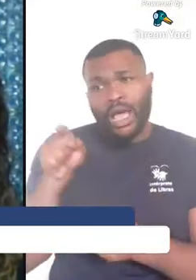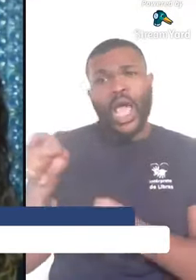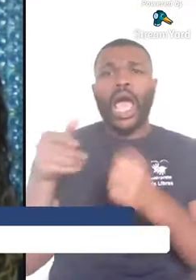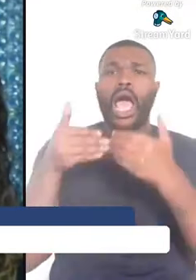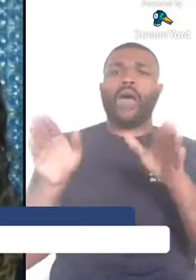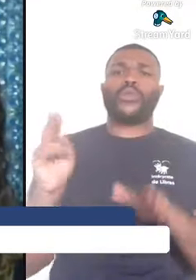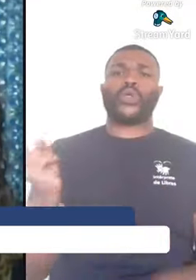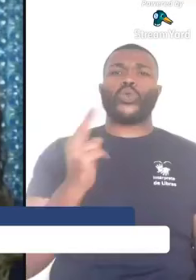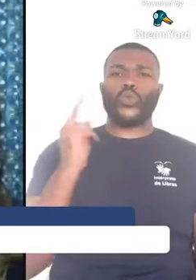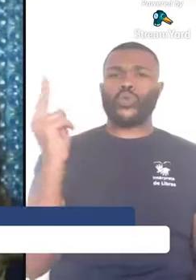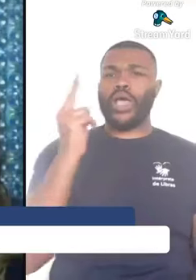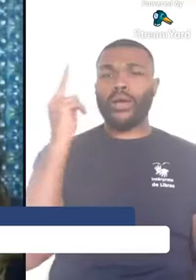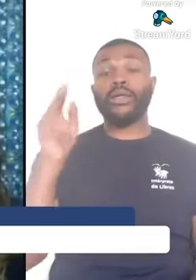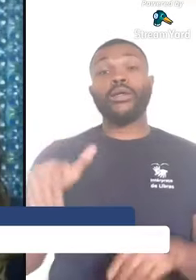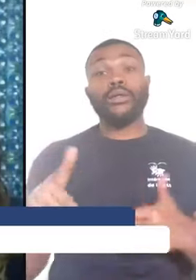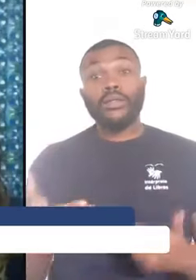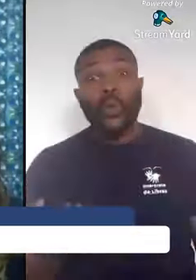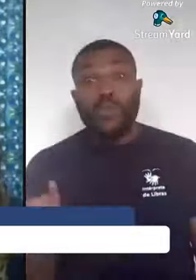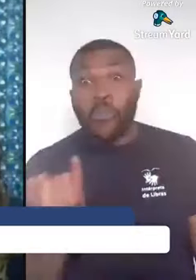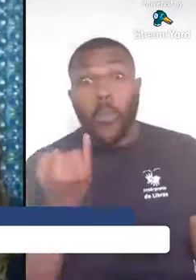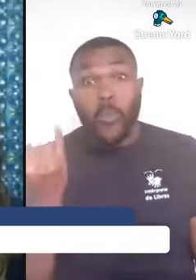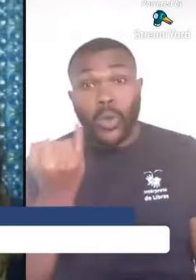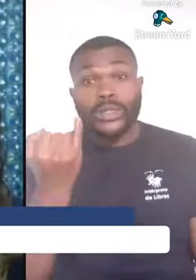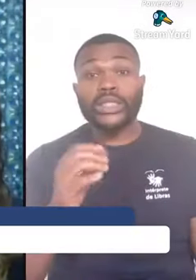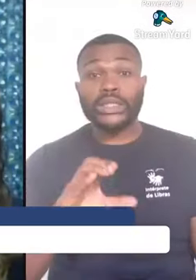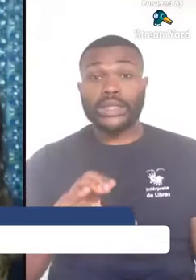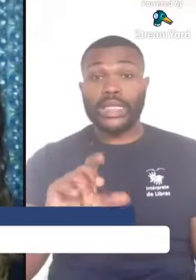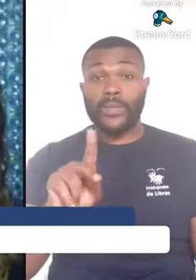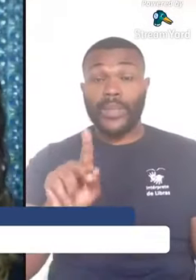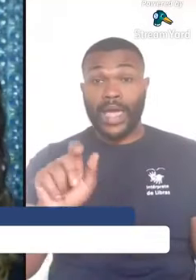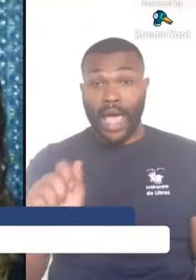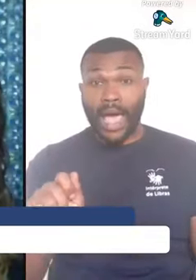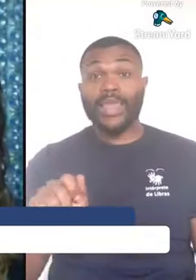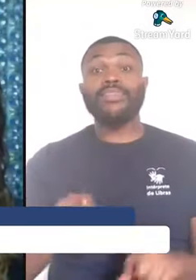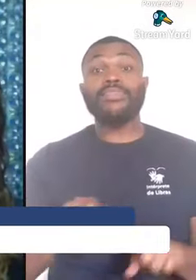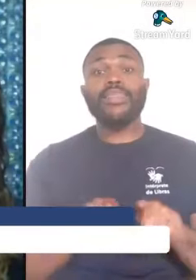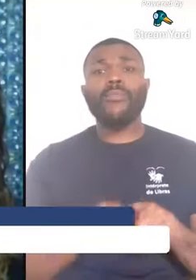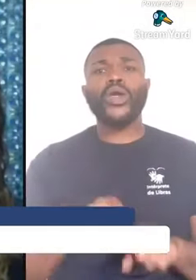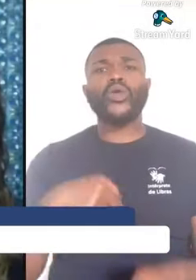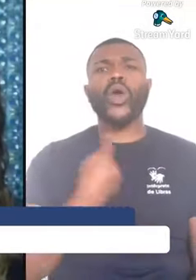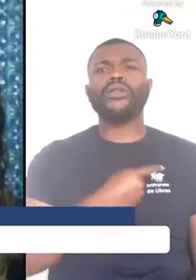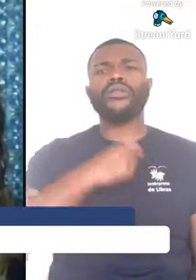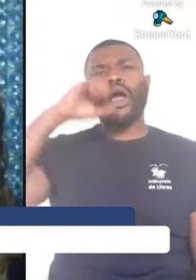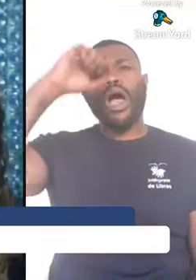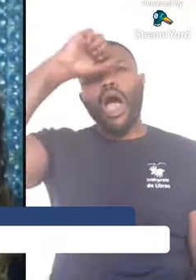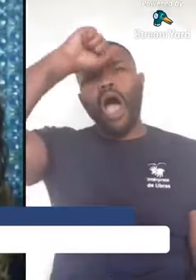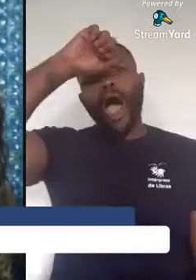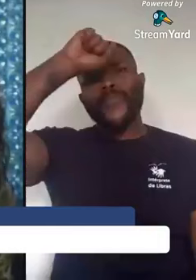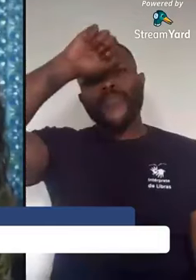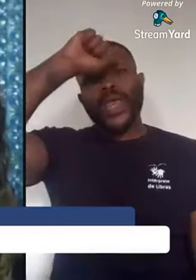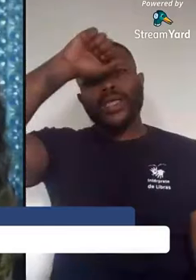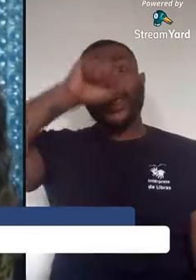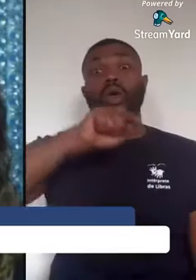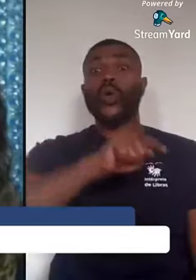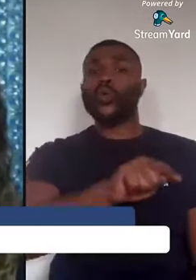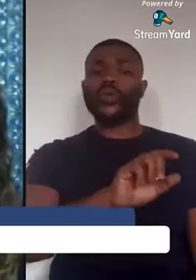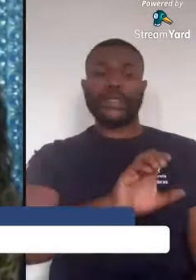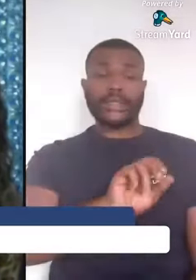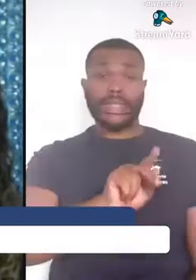o pessoal da CPA. Outra coisa que foi muito bom foi o quanto a gente aprendeu com o pessoal da CPA, porque eles eram muito